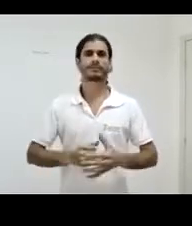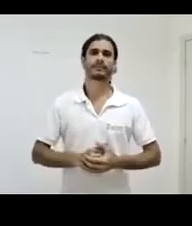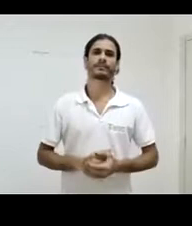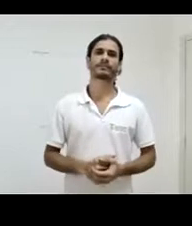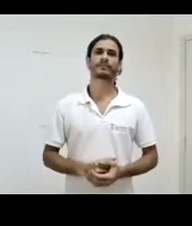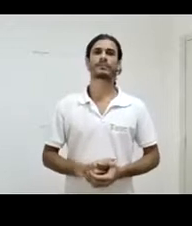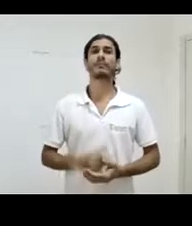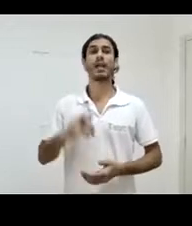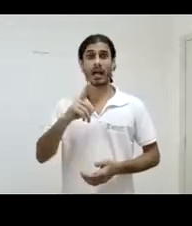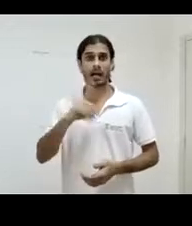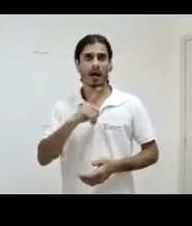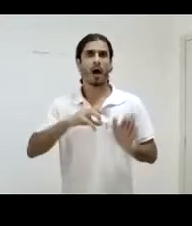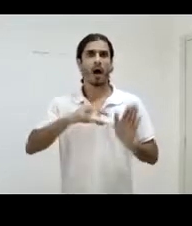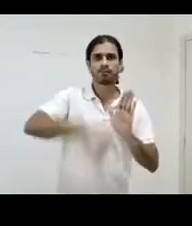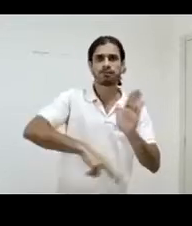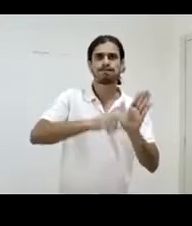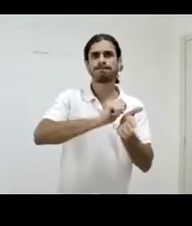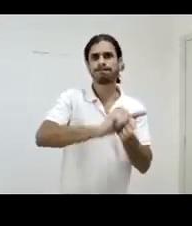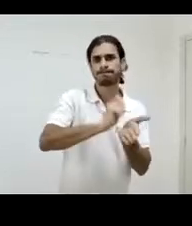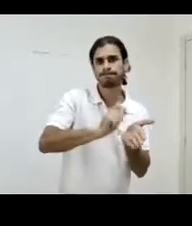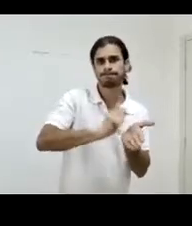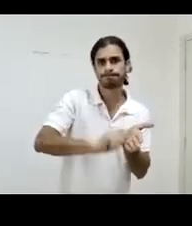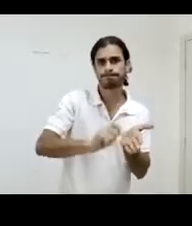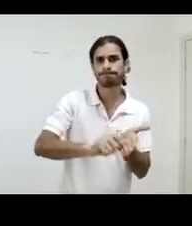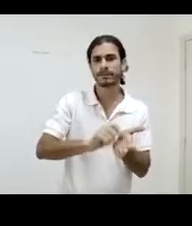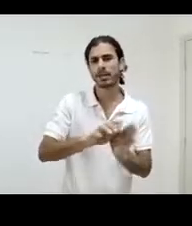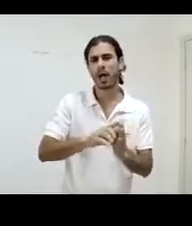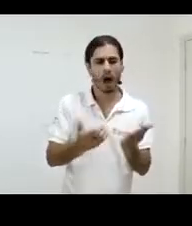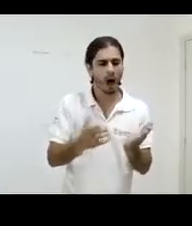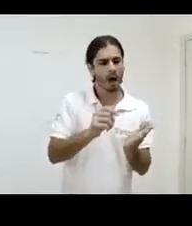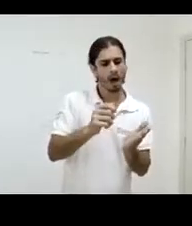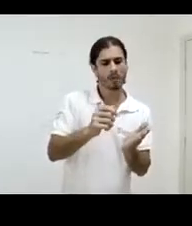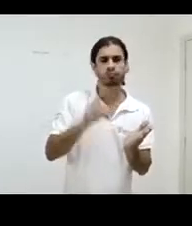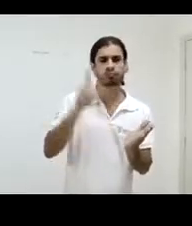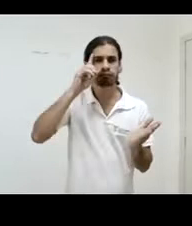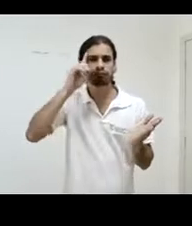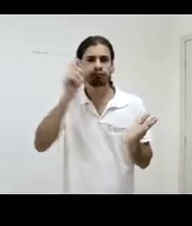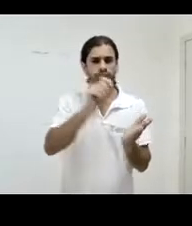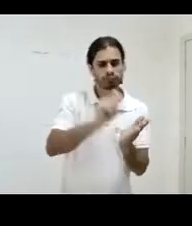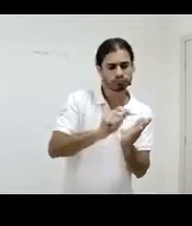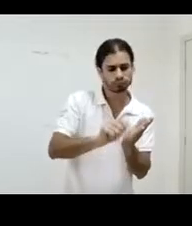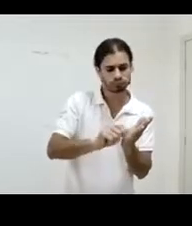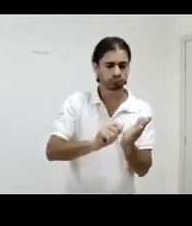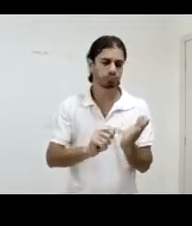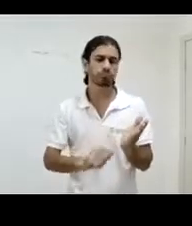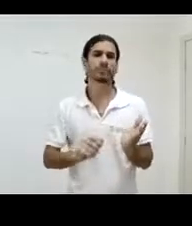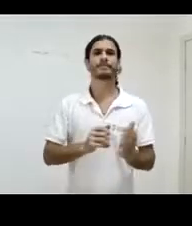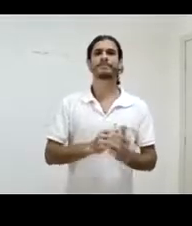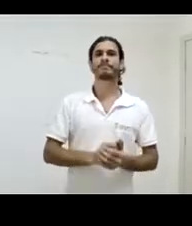Google Formulários e também serão feitas anotações em um diário, uma vez que eu sou, além de pesquisadora, sou a docente dessa